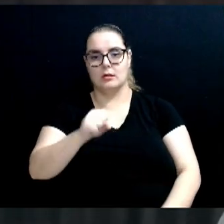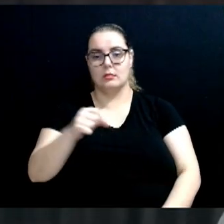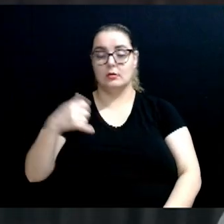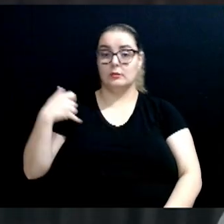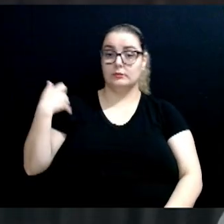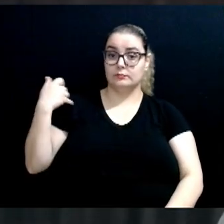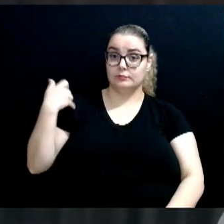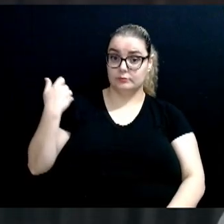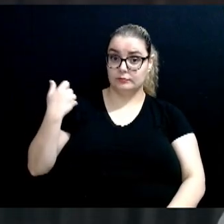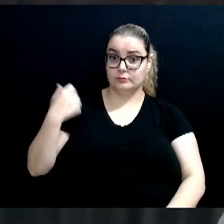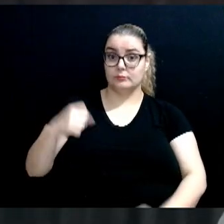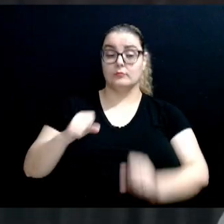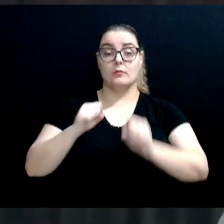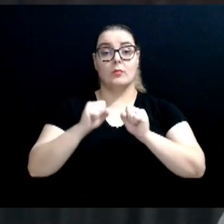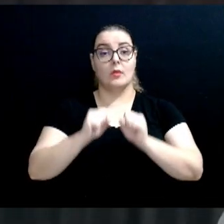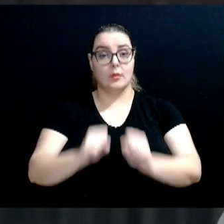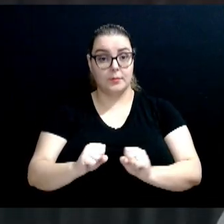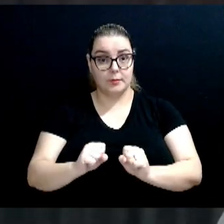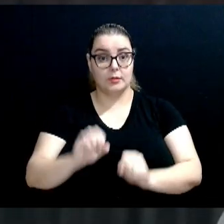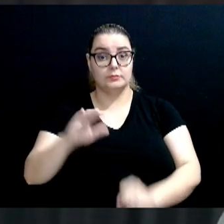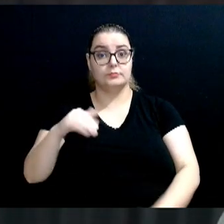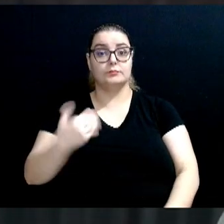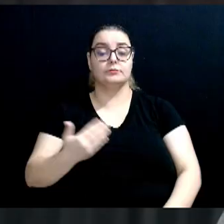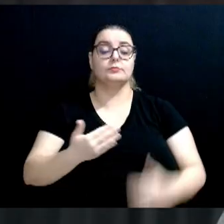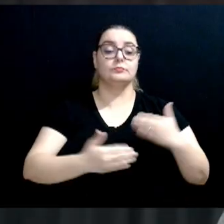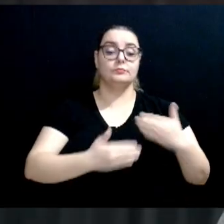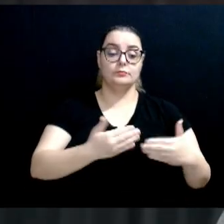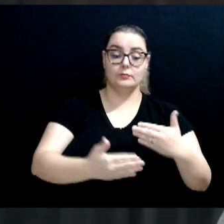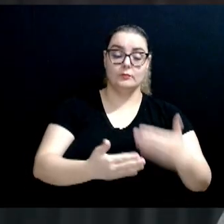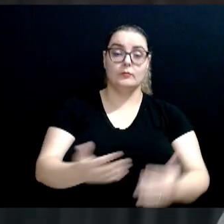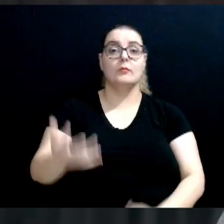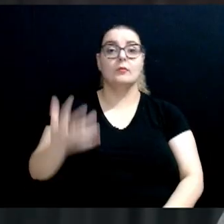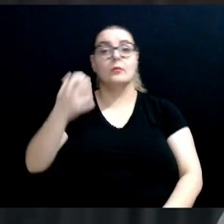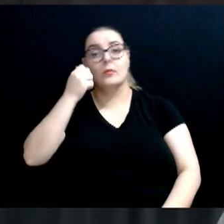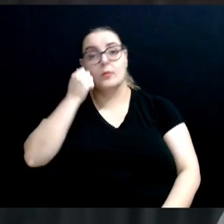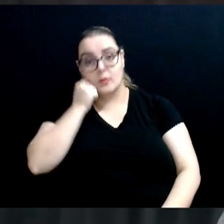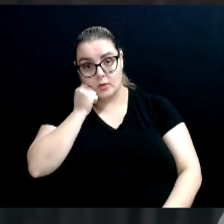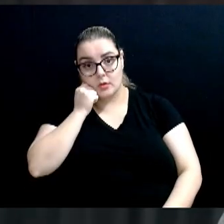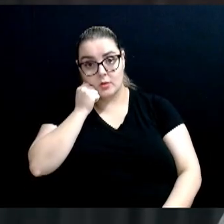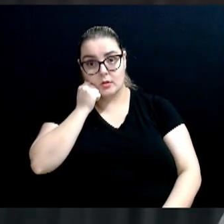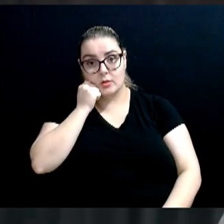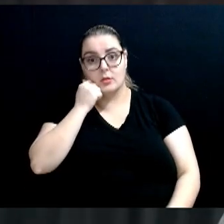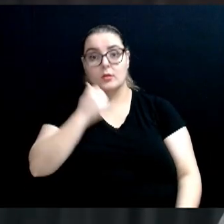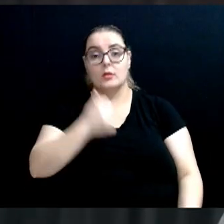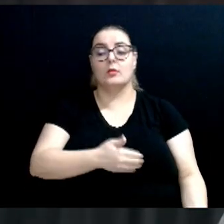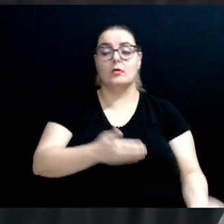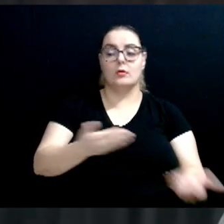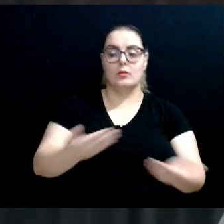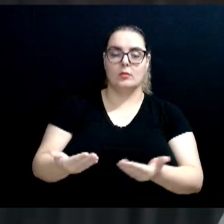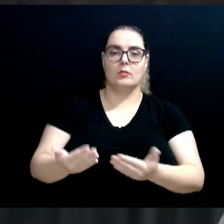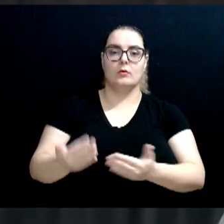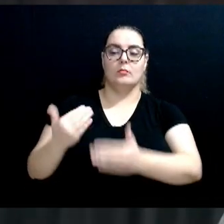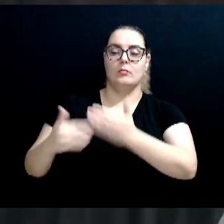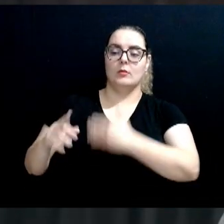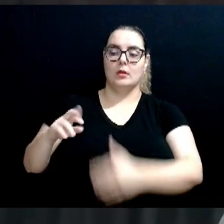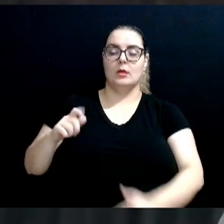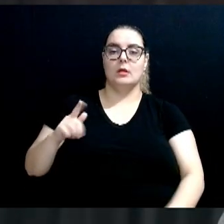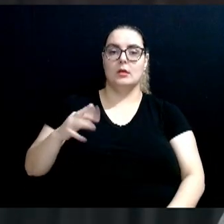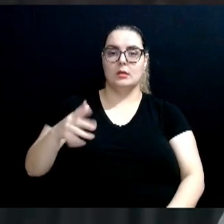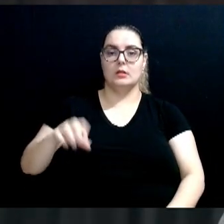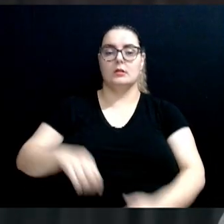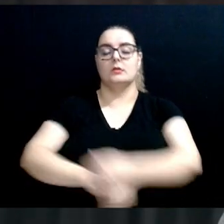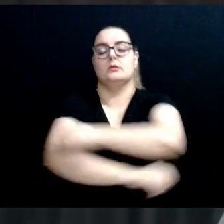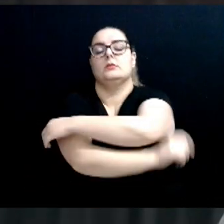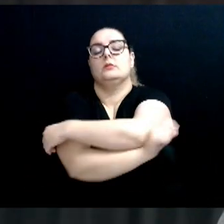pode ser que quando ela passa por um processo de adoção, ela venha apresentar uma regressão. No entanto,